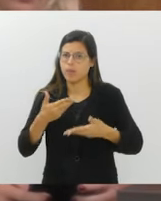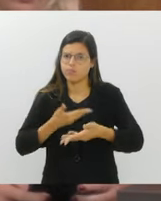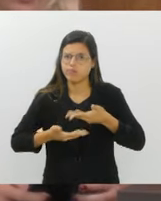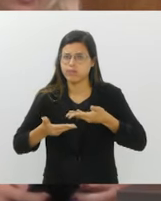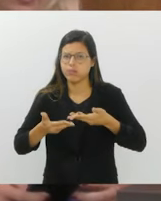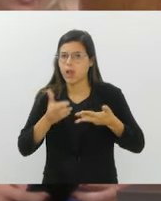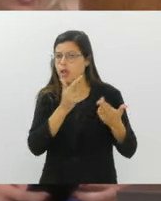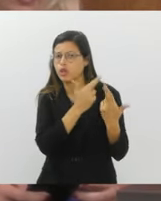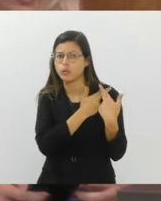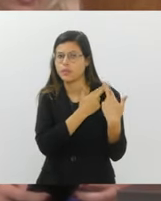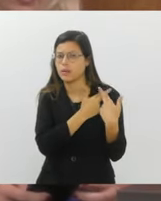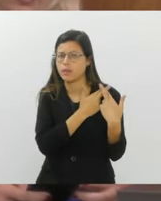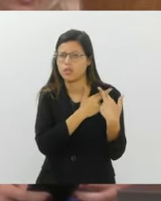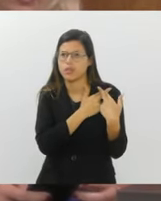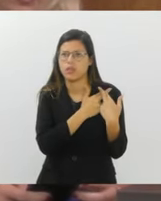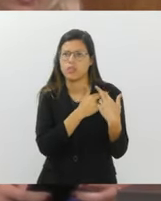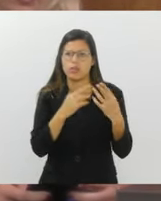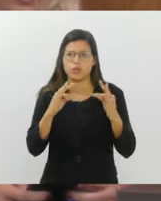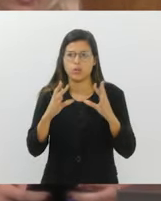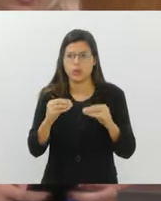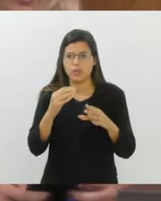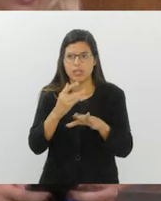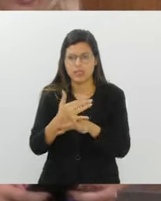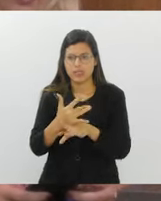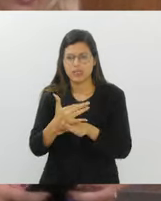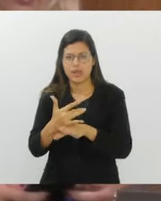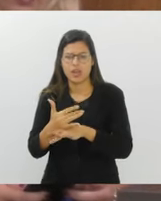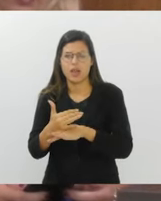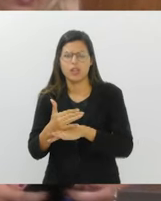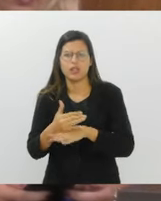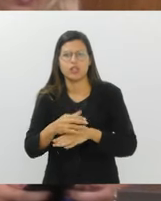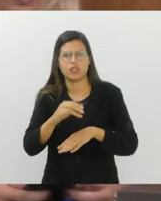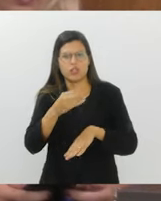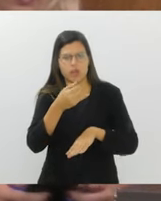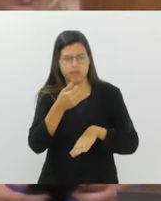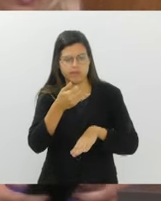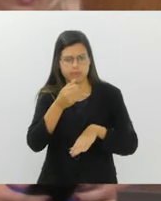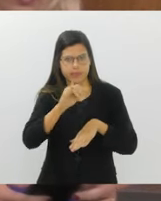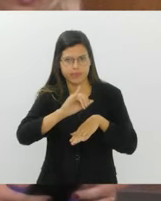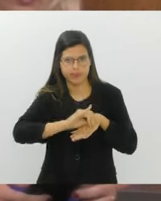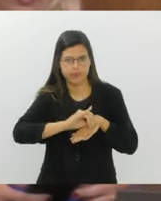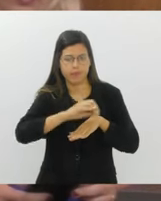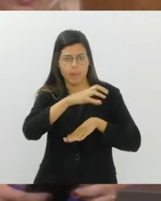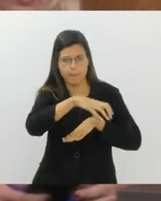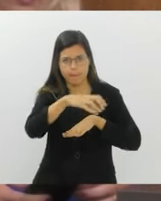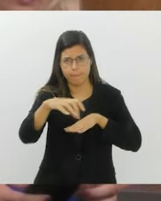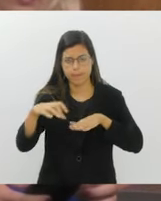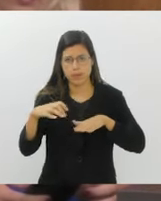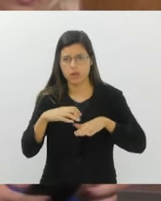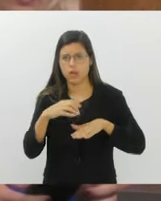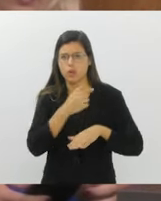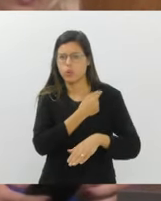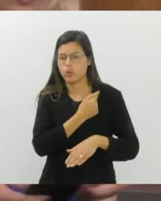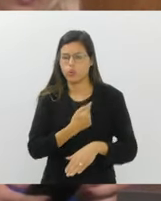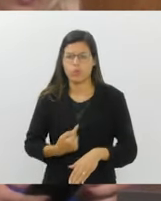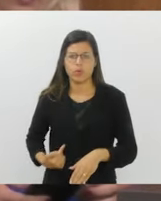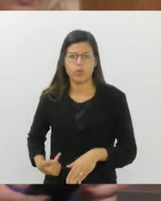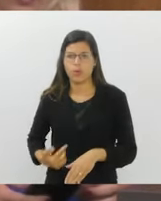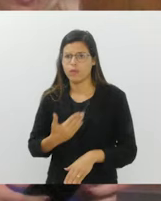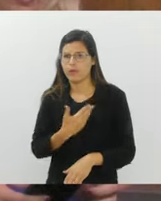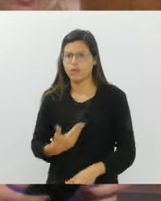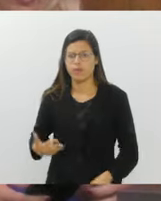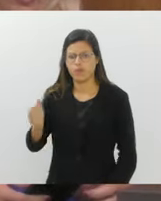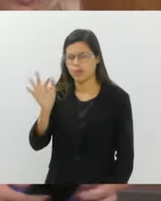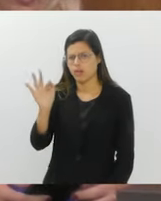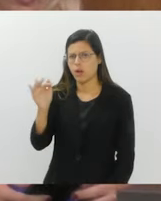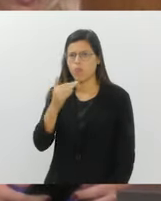responsabilidade? Todos os municípios da região metropolitana. E o governo federal não pode ficar omisso.